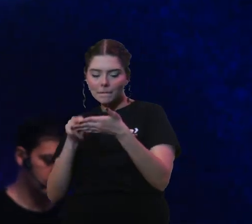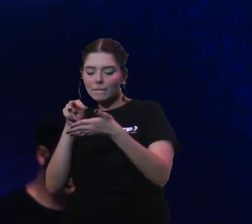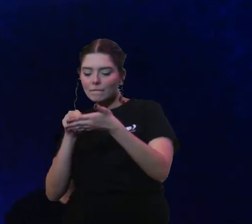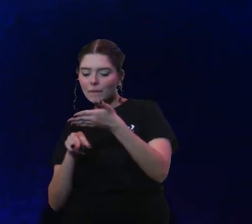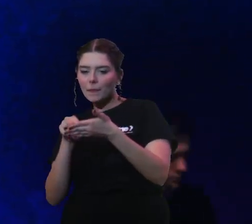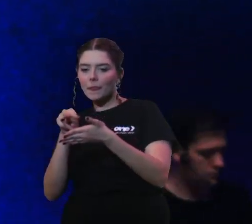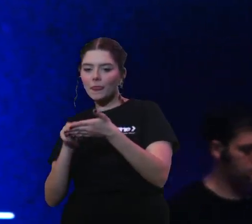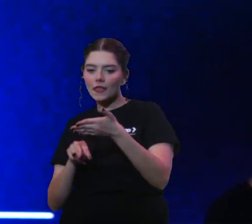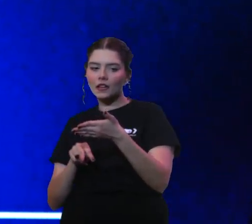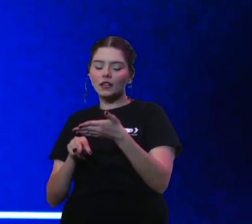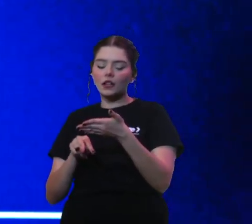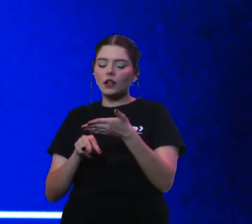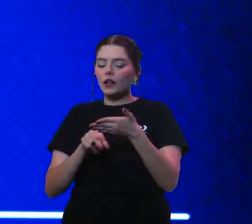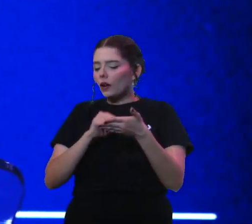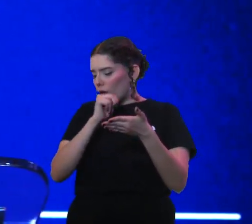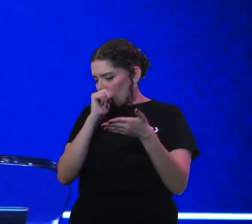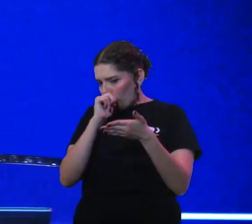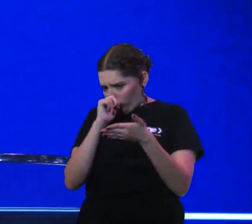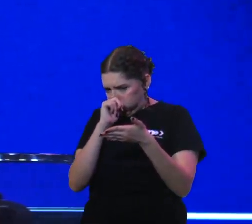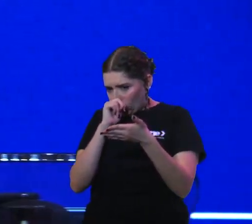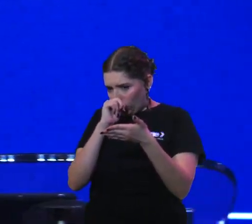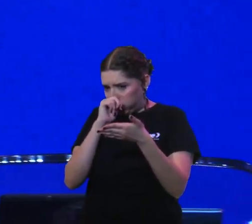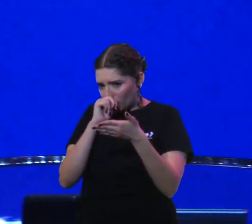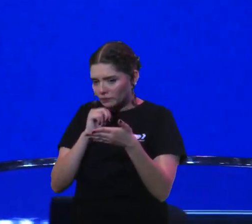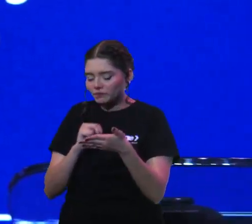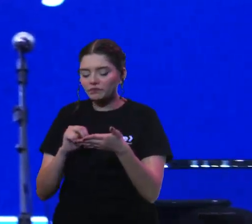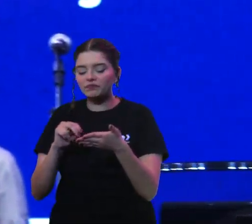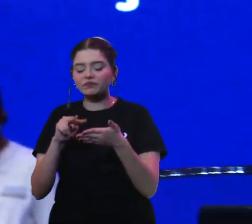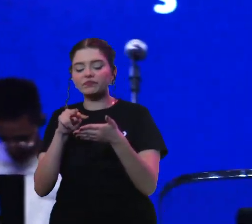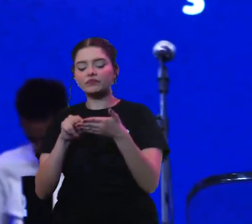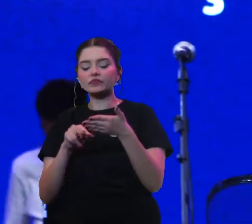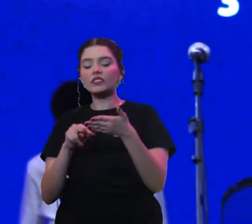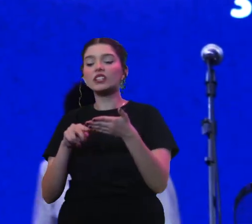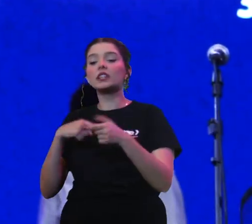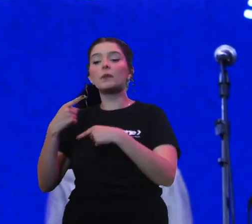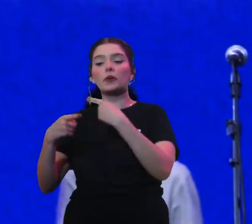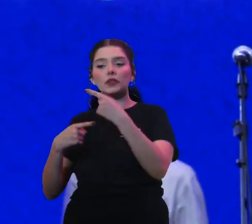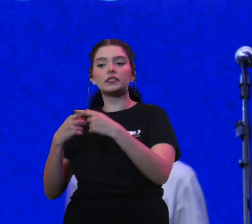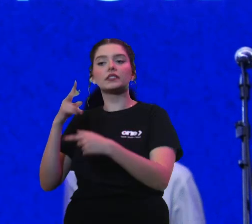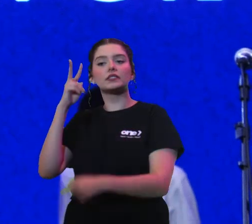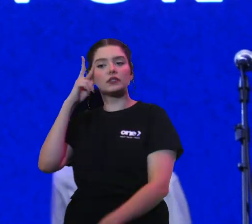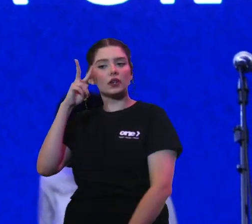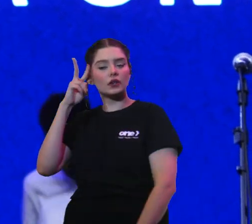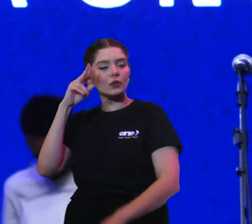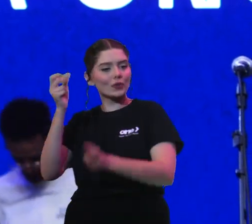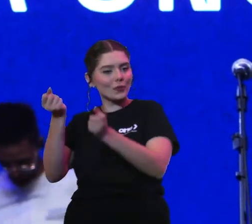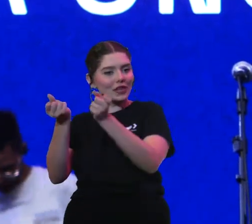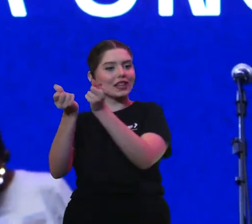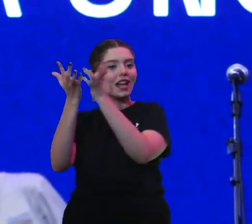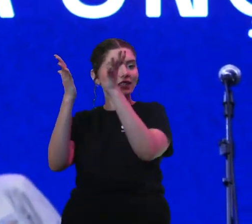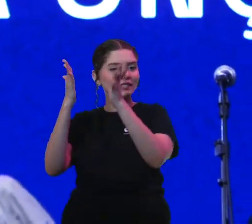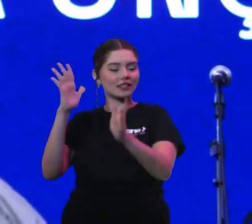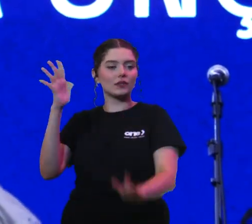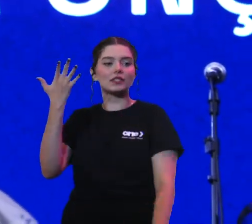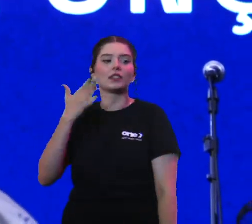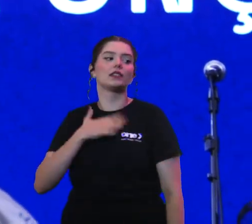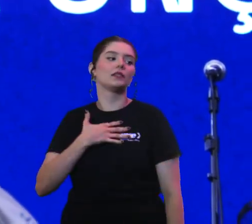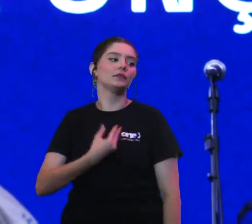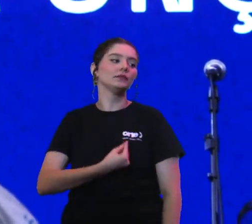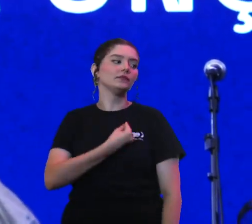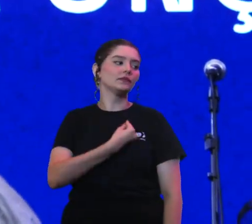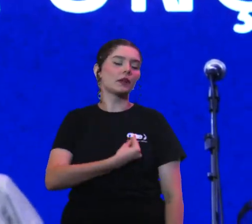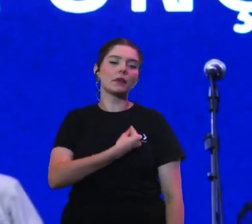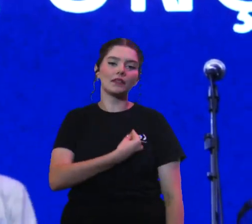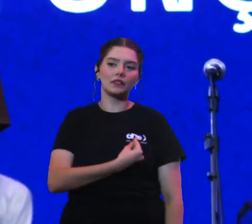da cabeça do papai, segundo ela, que eram as histórias dos milagres que eu já vivi. De quando estávamos num acampamento e oramos para que parasse a chover e Deus parou